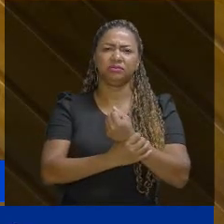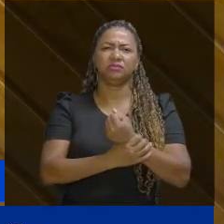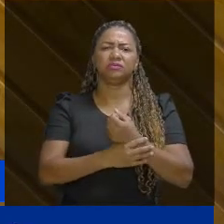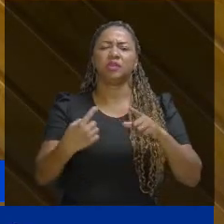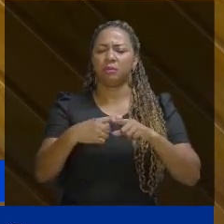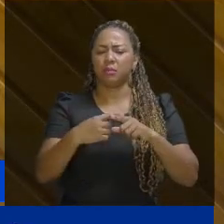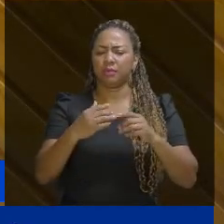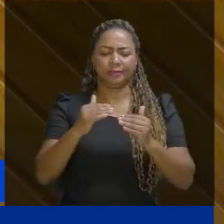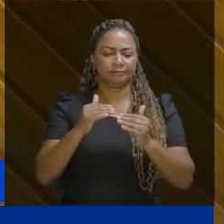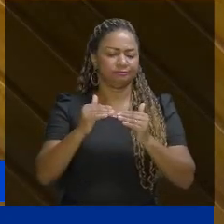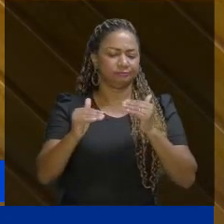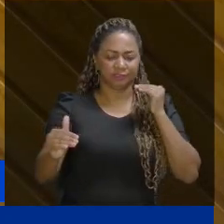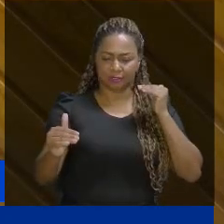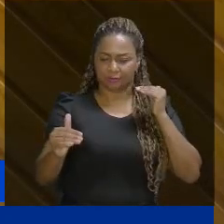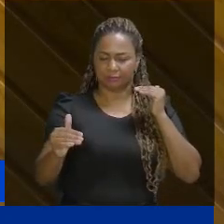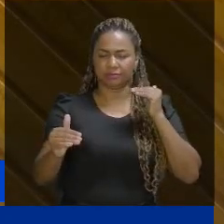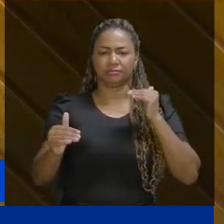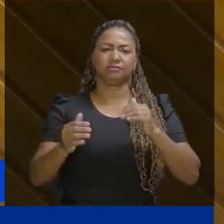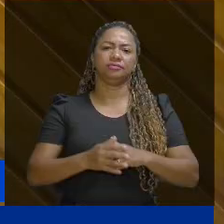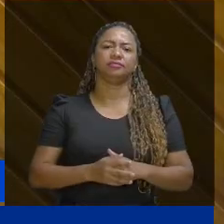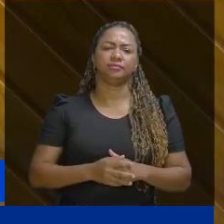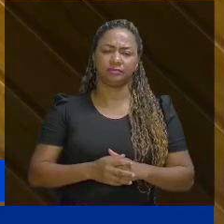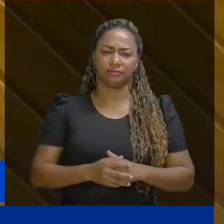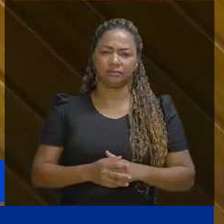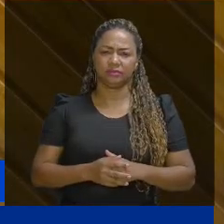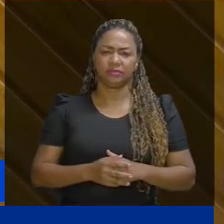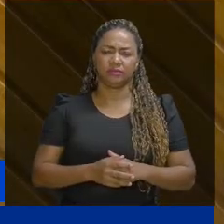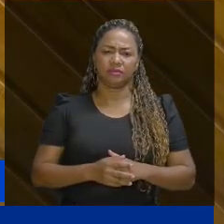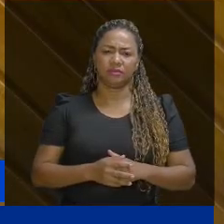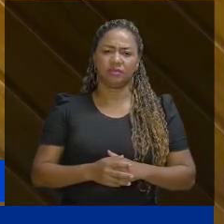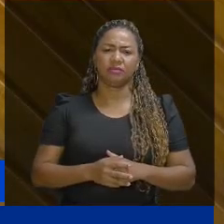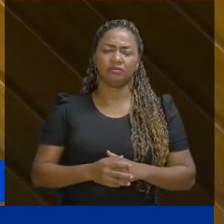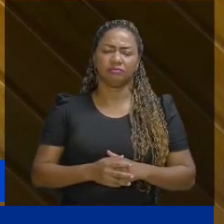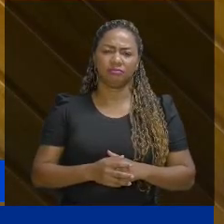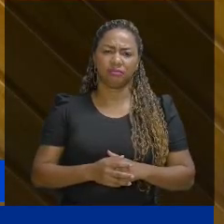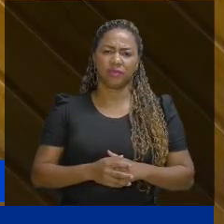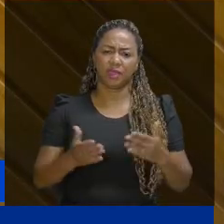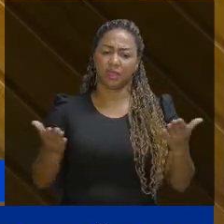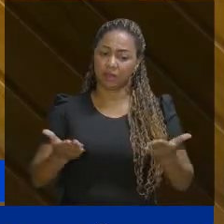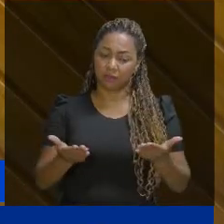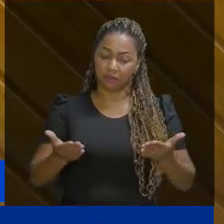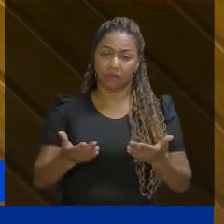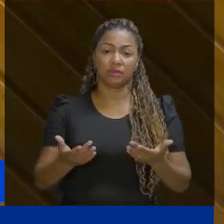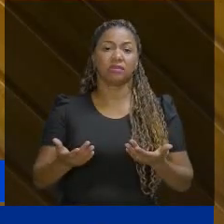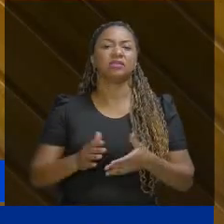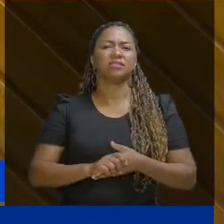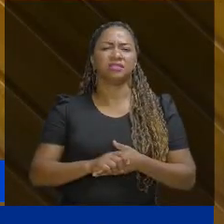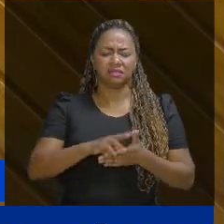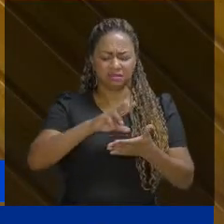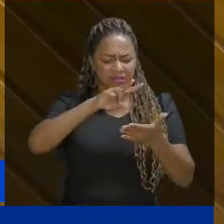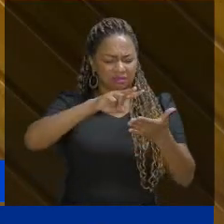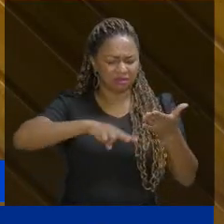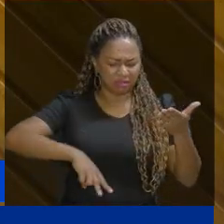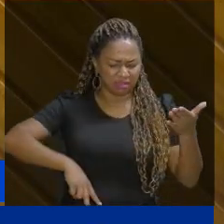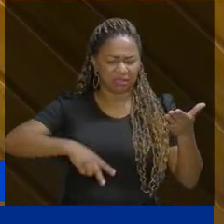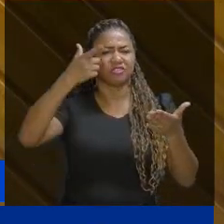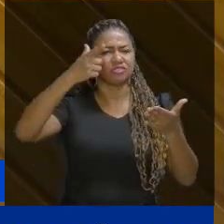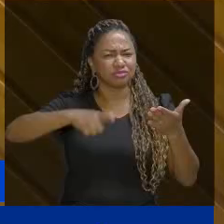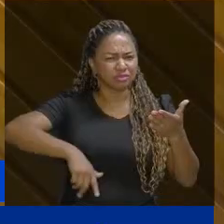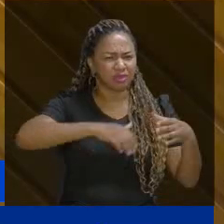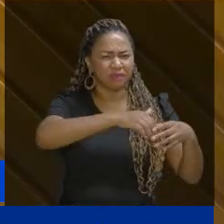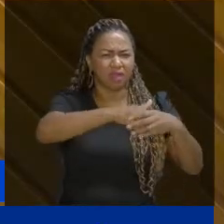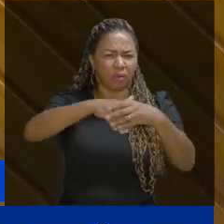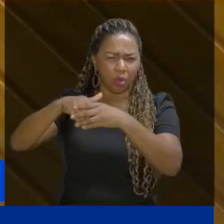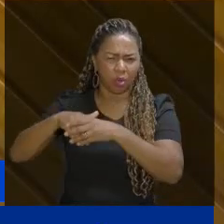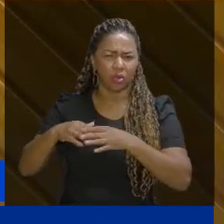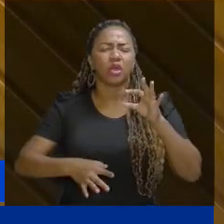por inadequação da via eleita. Ponto. E isso, agora mais cedo também, já reli todos os acórdãos, todos os